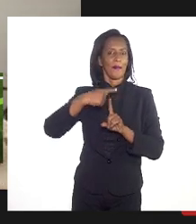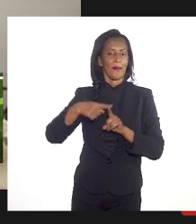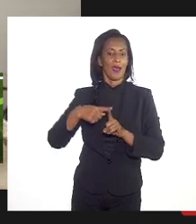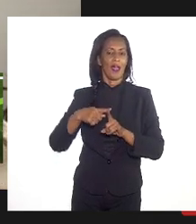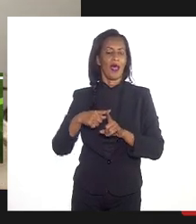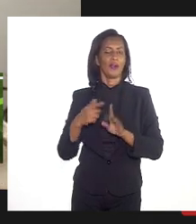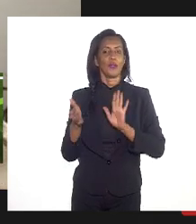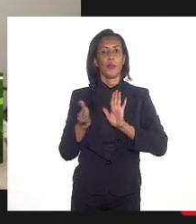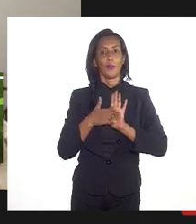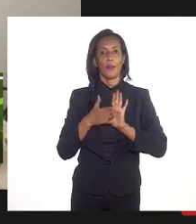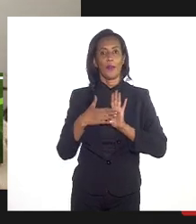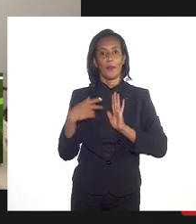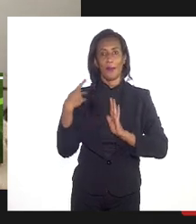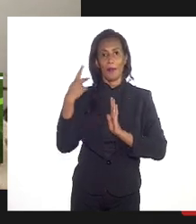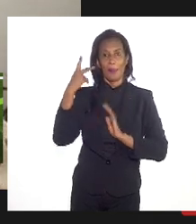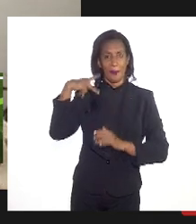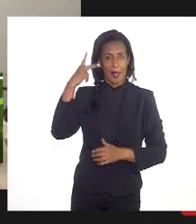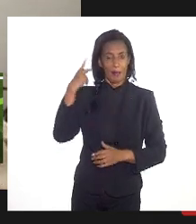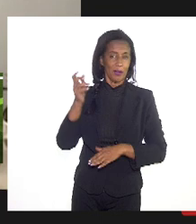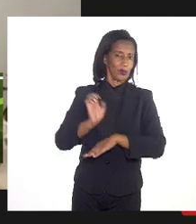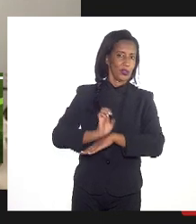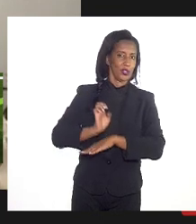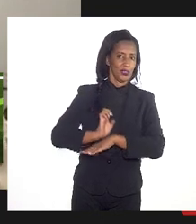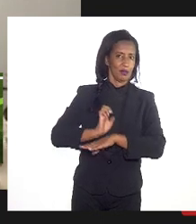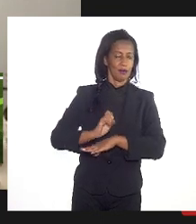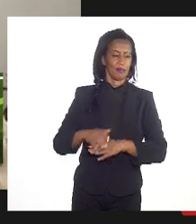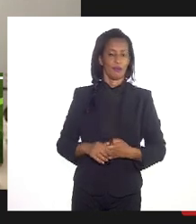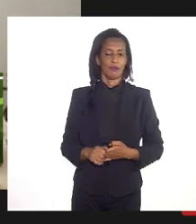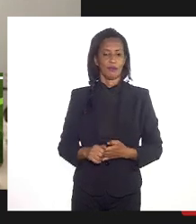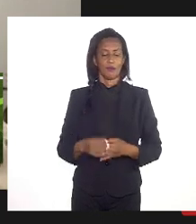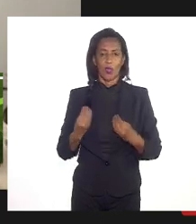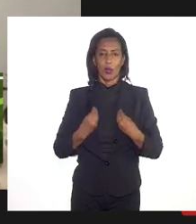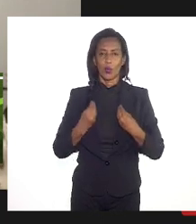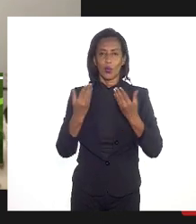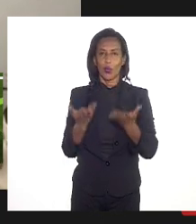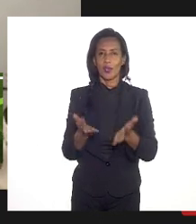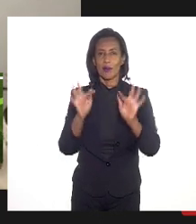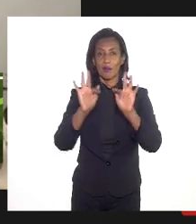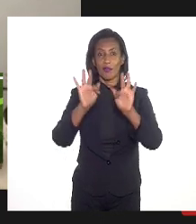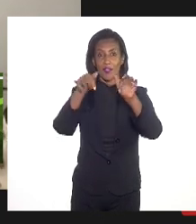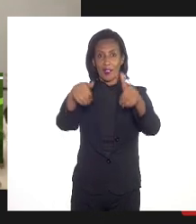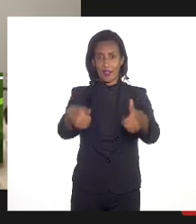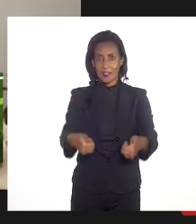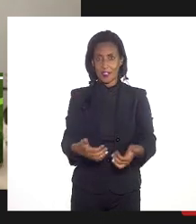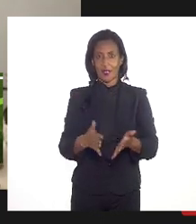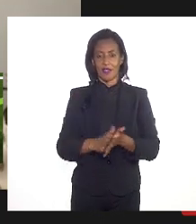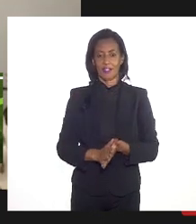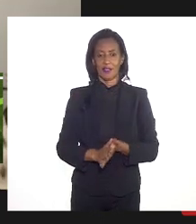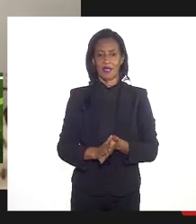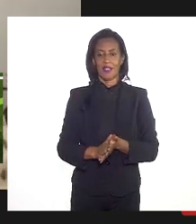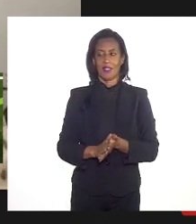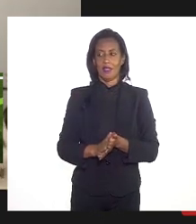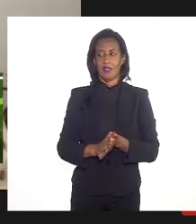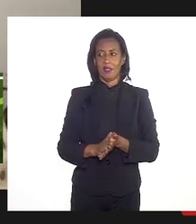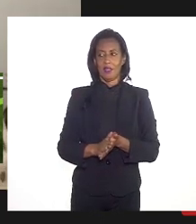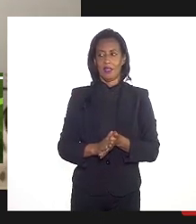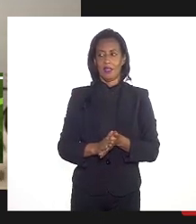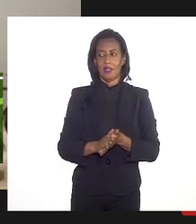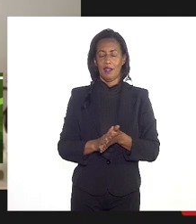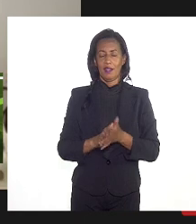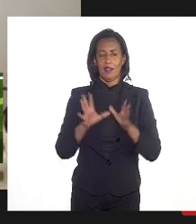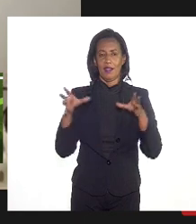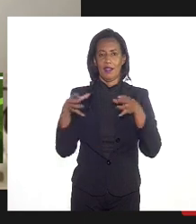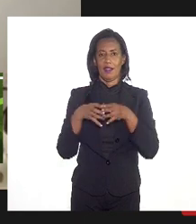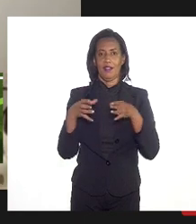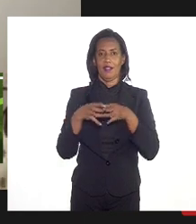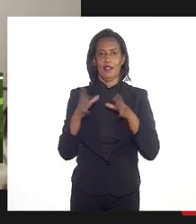o parlamento estadual. Então, dou assim por encerrada a audiência pública da